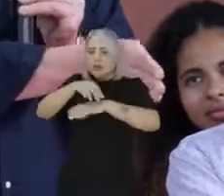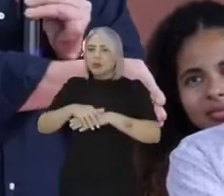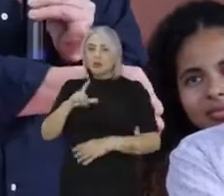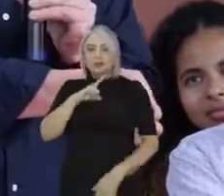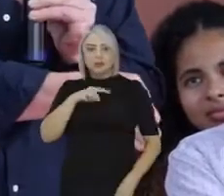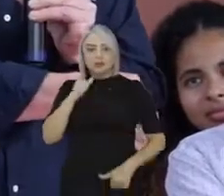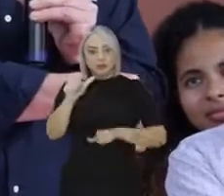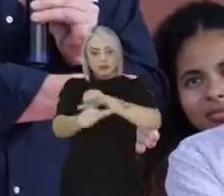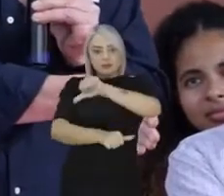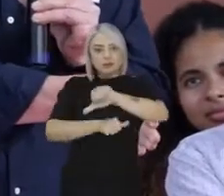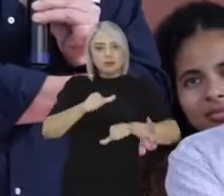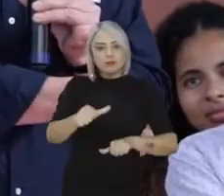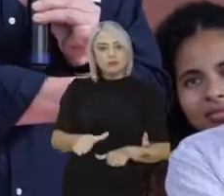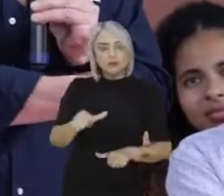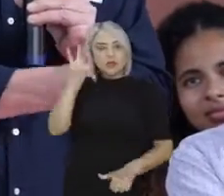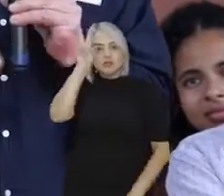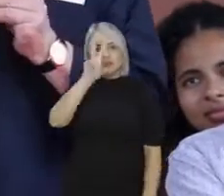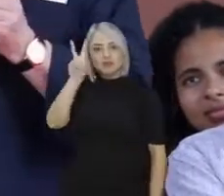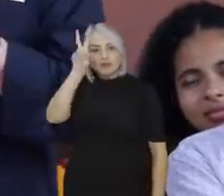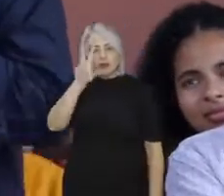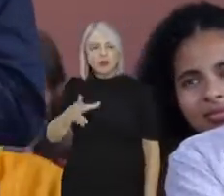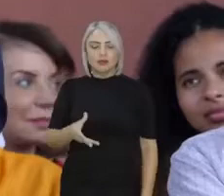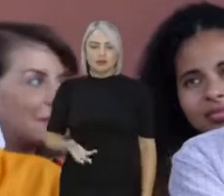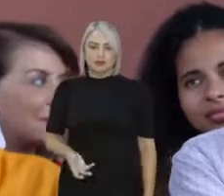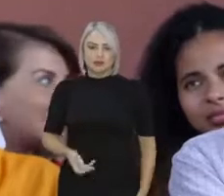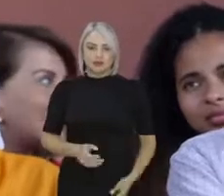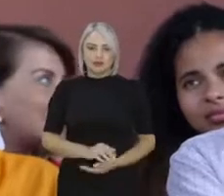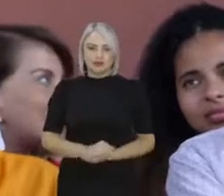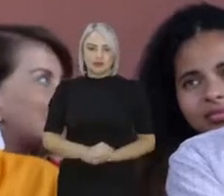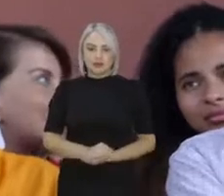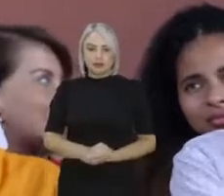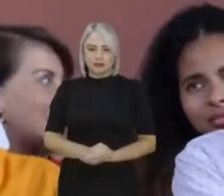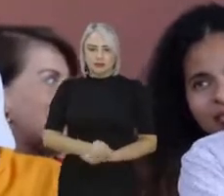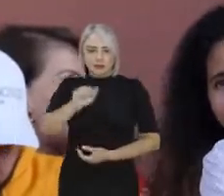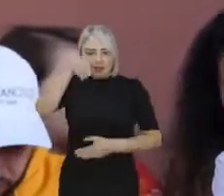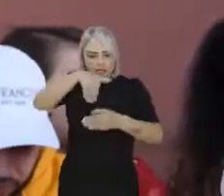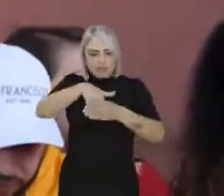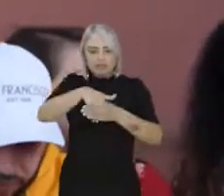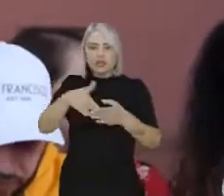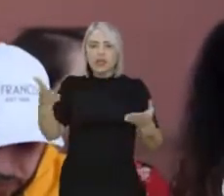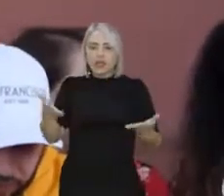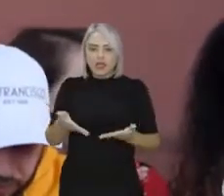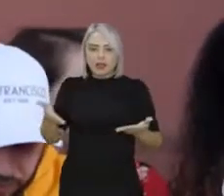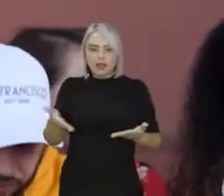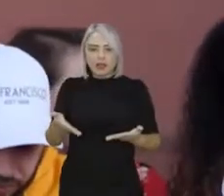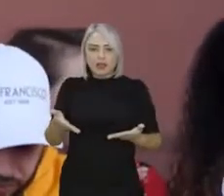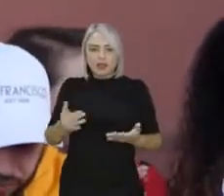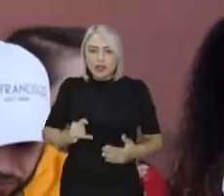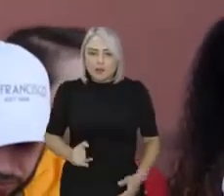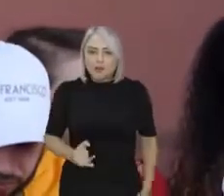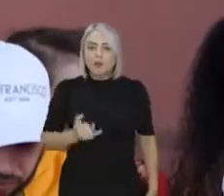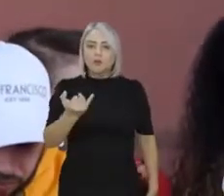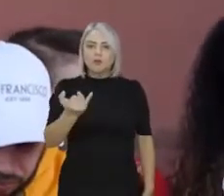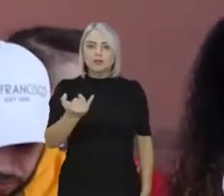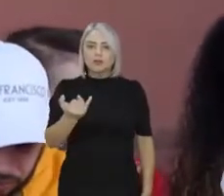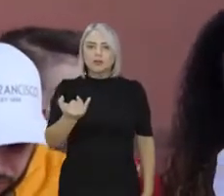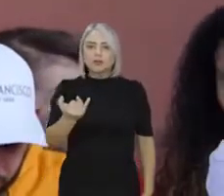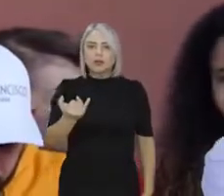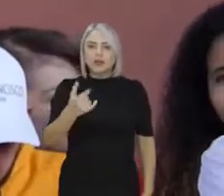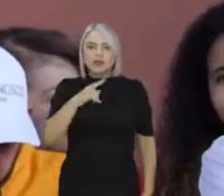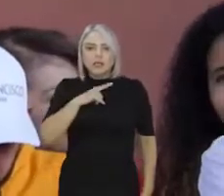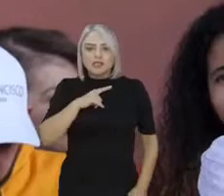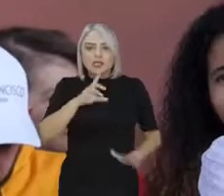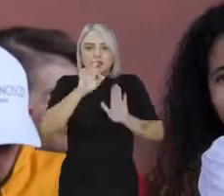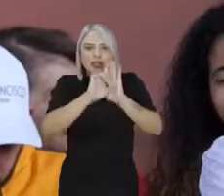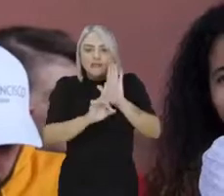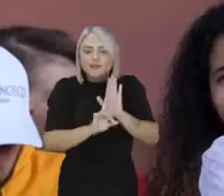da história, gente. E essa eleição agora é uma oportunidade da gente redefinir o Brasil que a gente